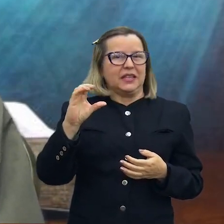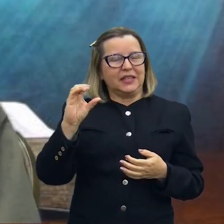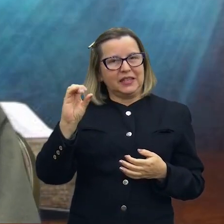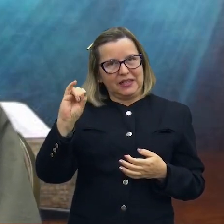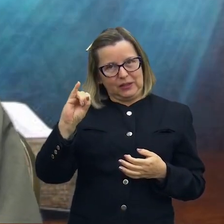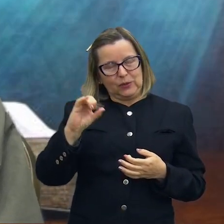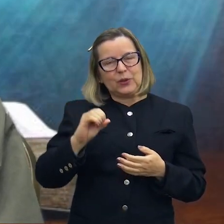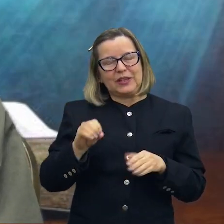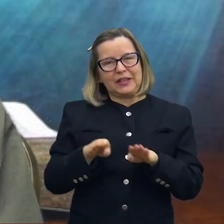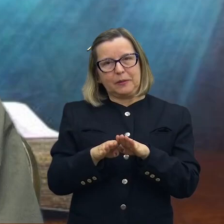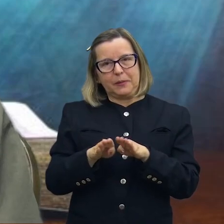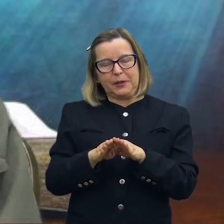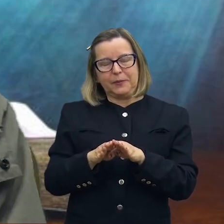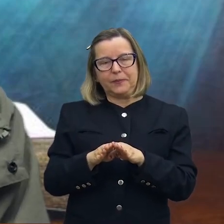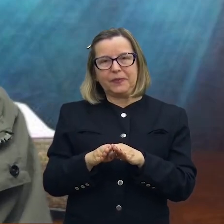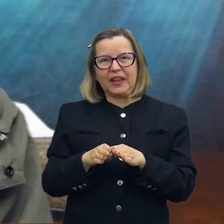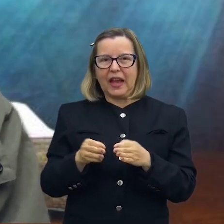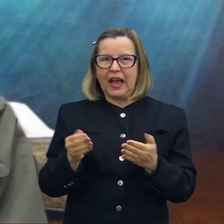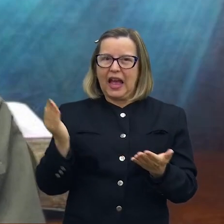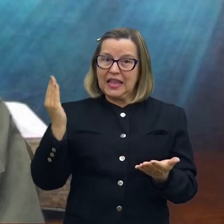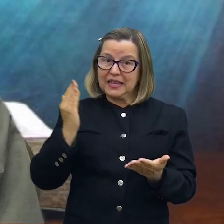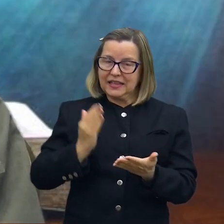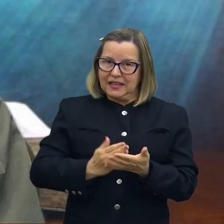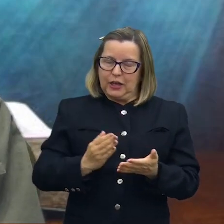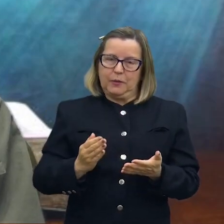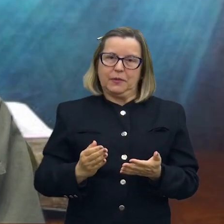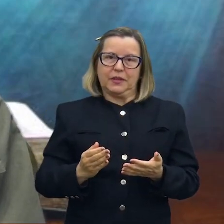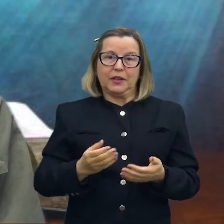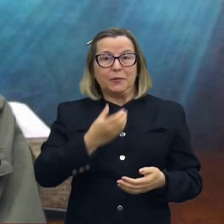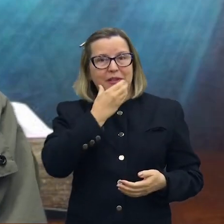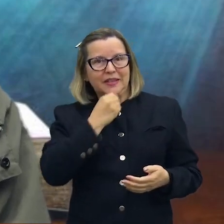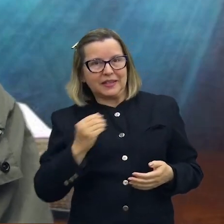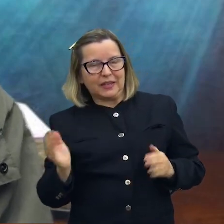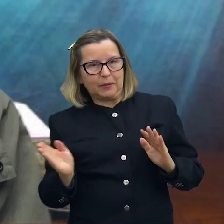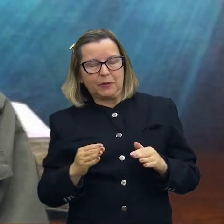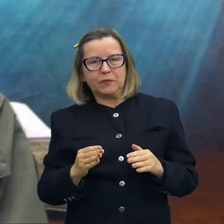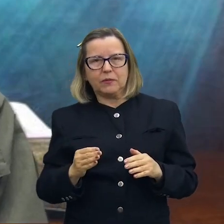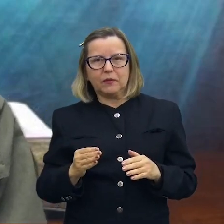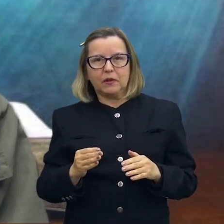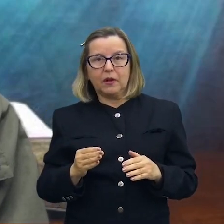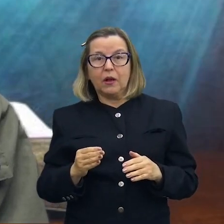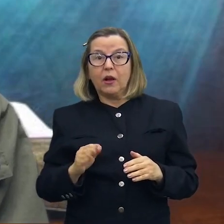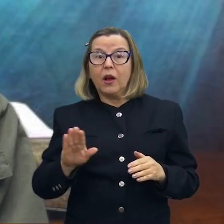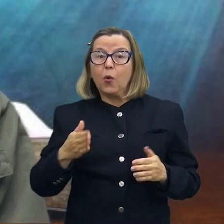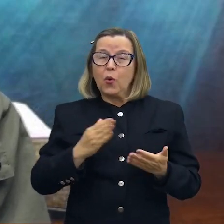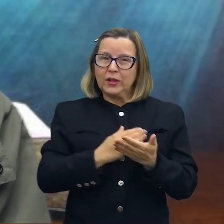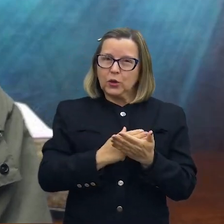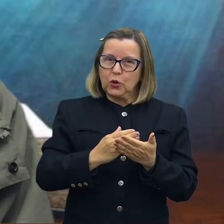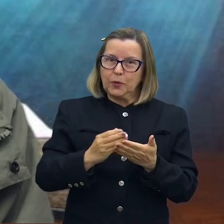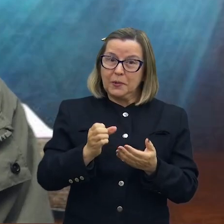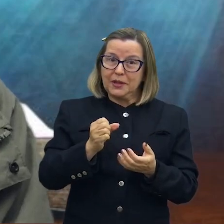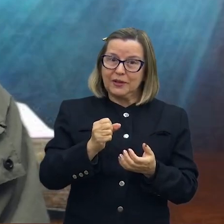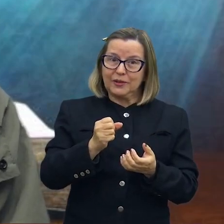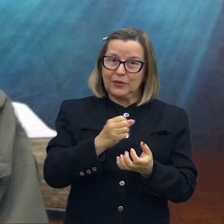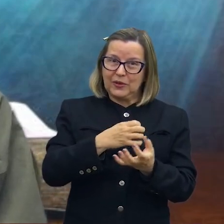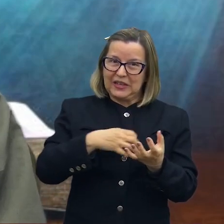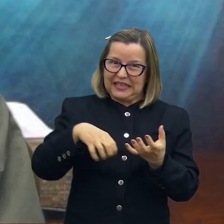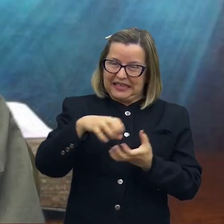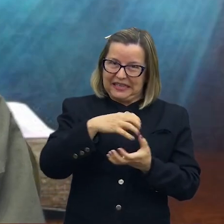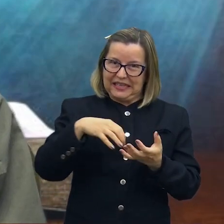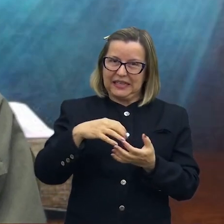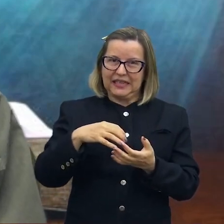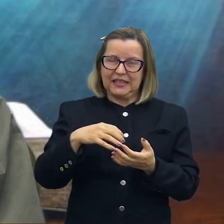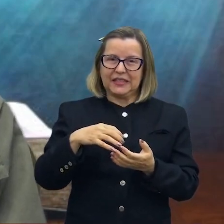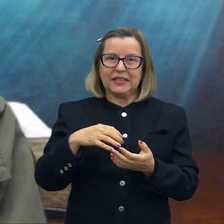dezembro de 2019. Logo que veio a crise, uma pessoa me ligou e disse assim: como eu agradeço a